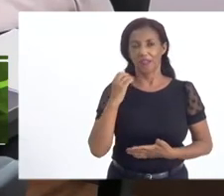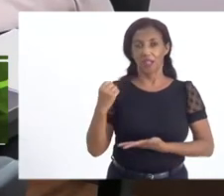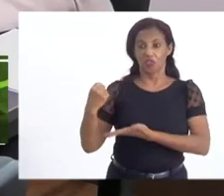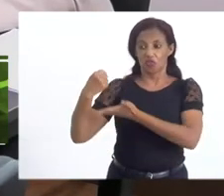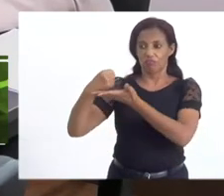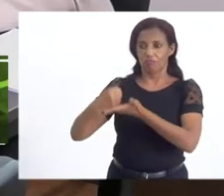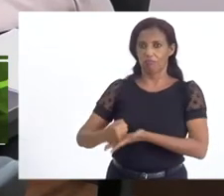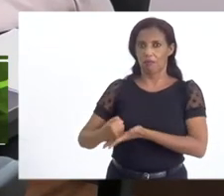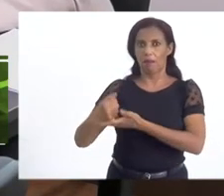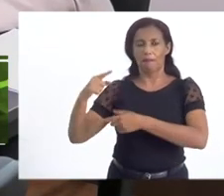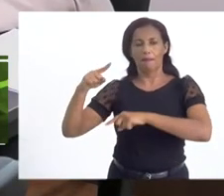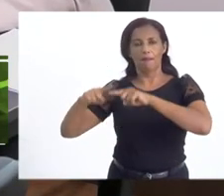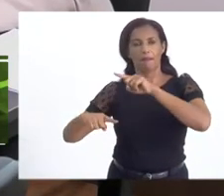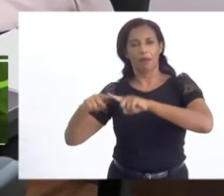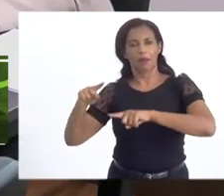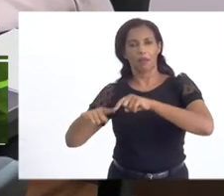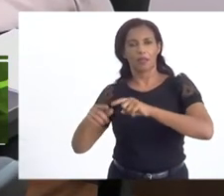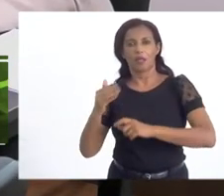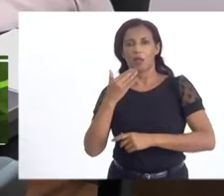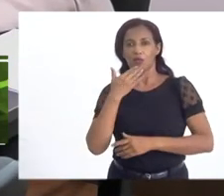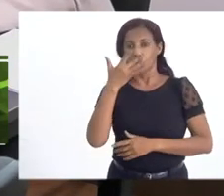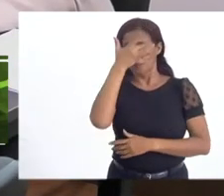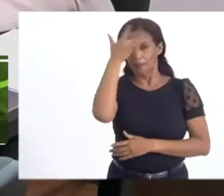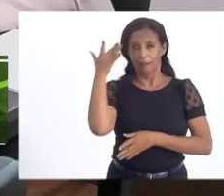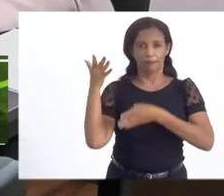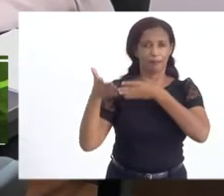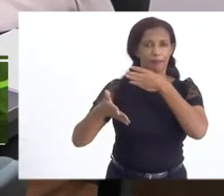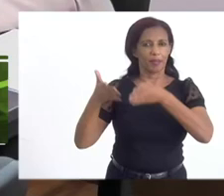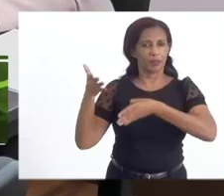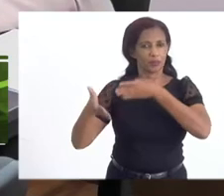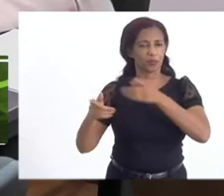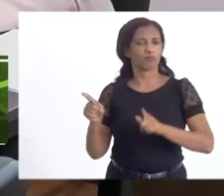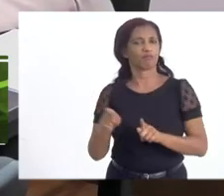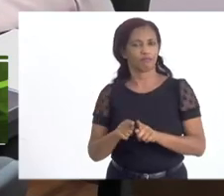de demanda de passageiros e da malha.